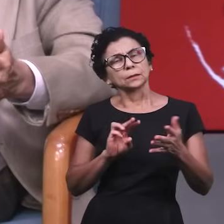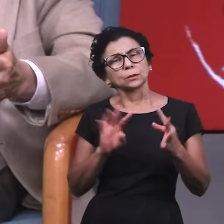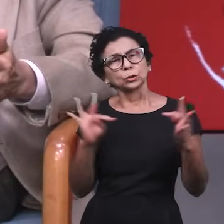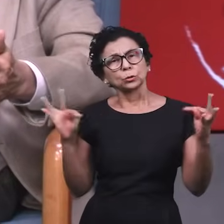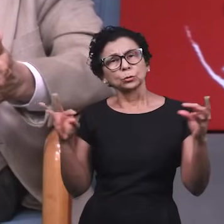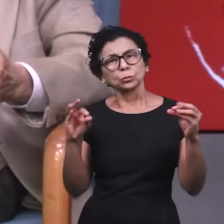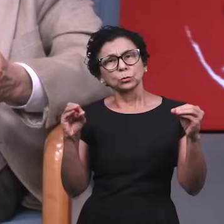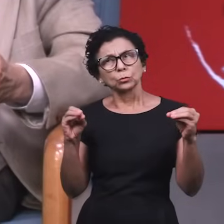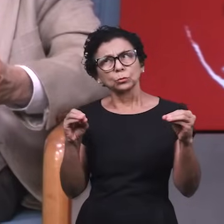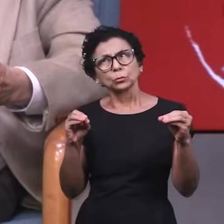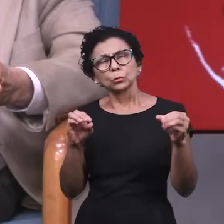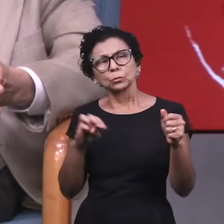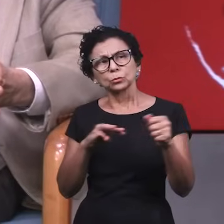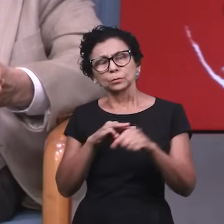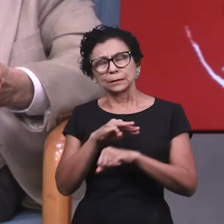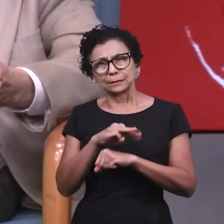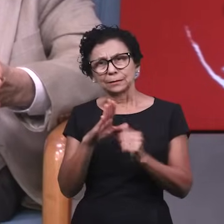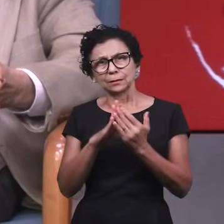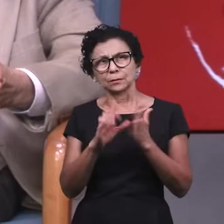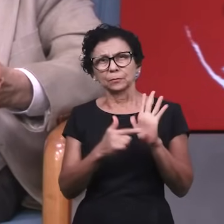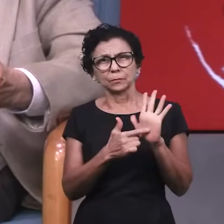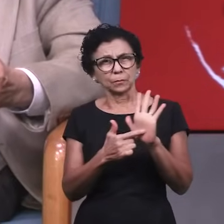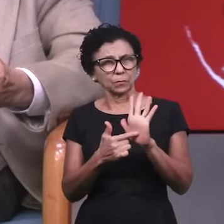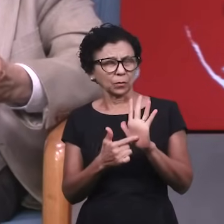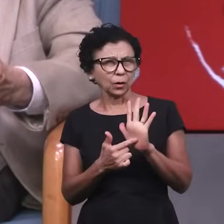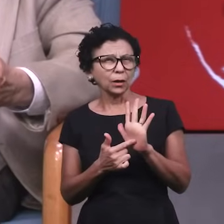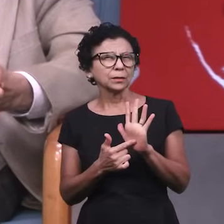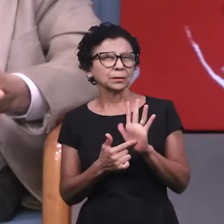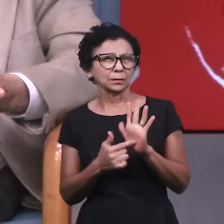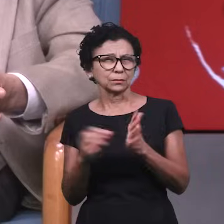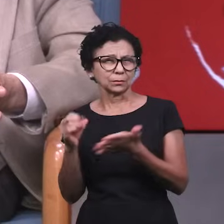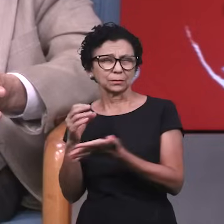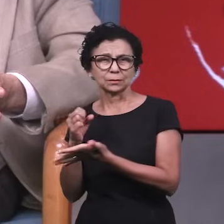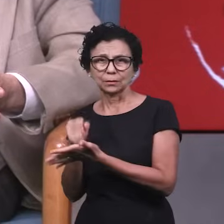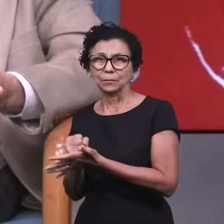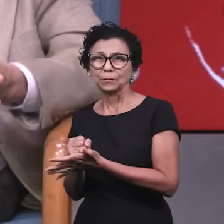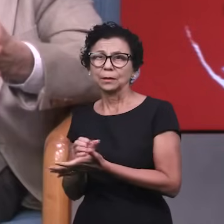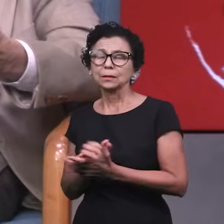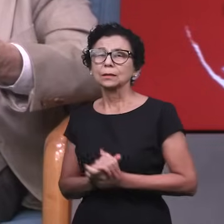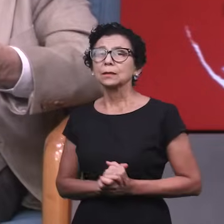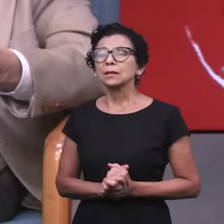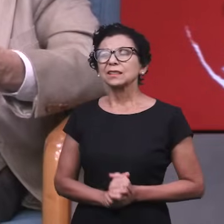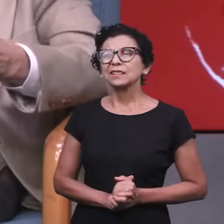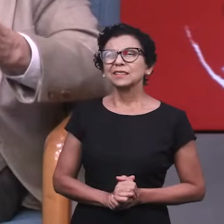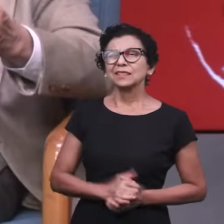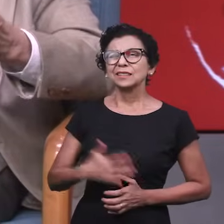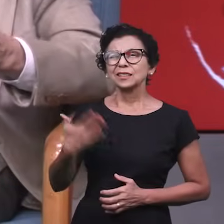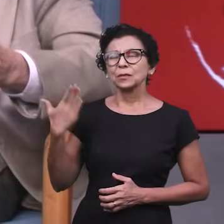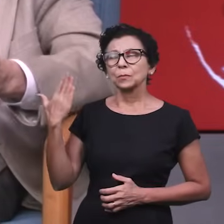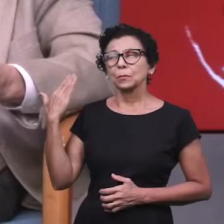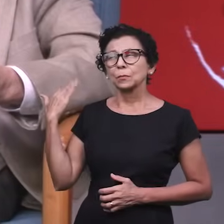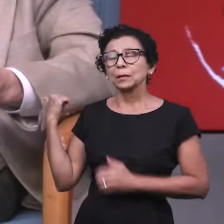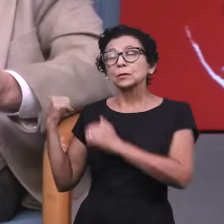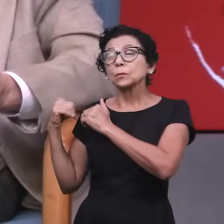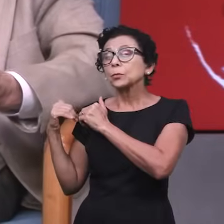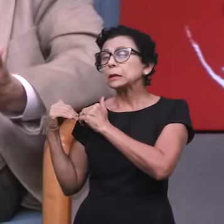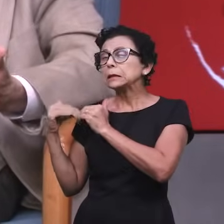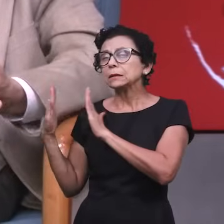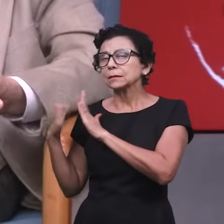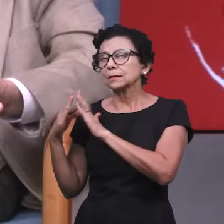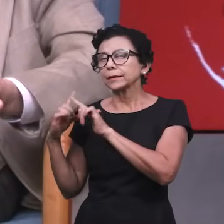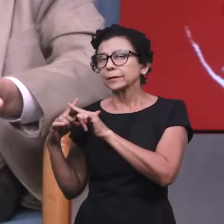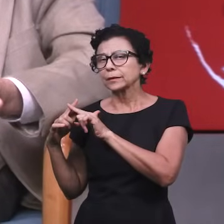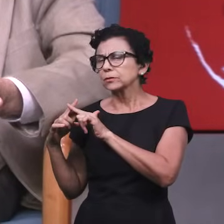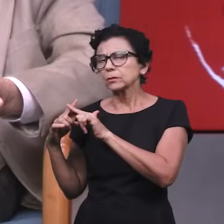ministérios descritos na Bíblia, ali no Novo Testamento, são para aquela época, para o início da igreja.